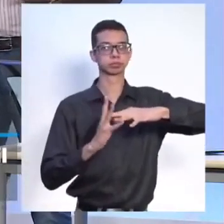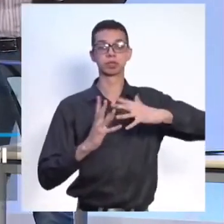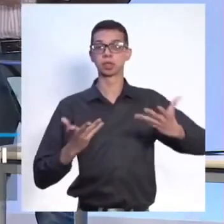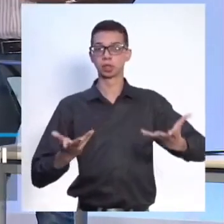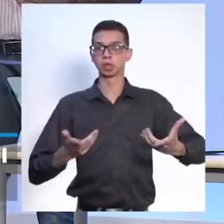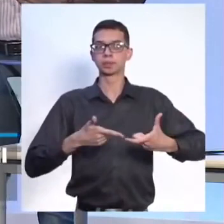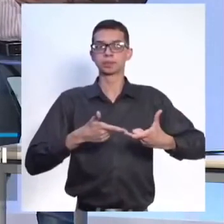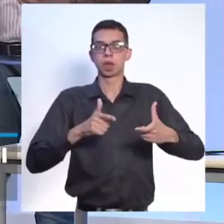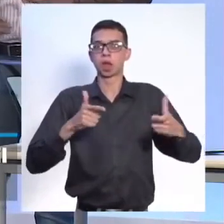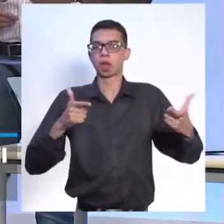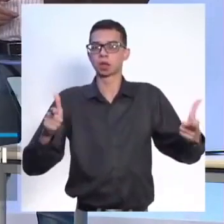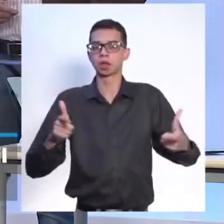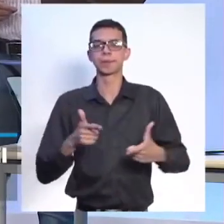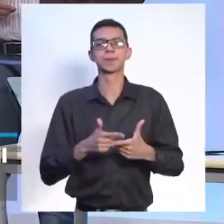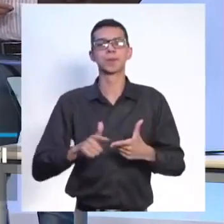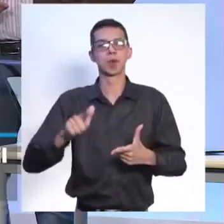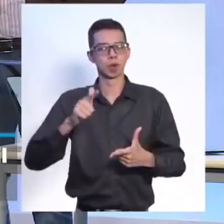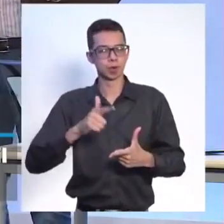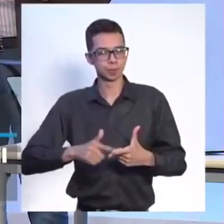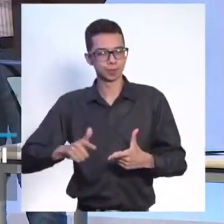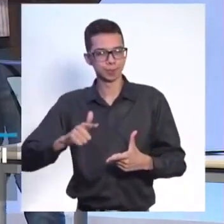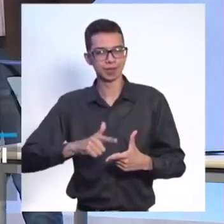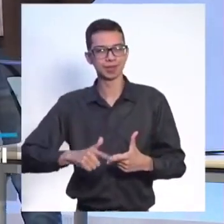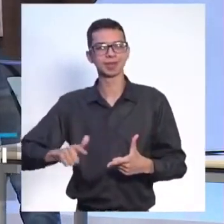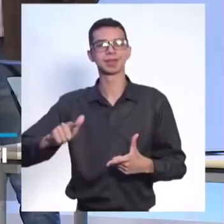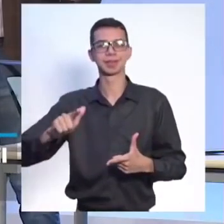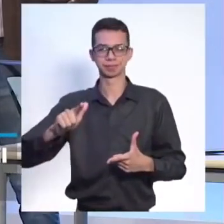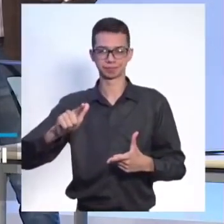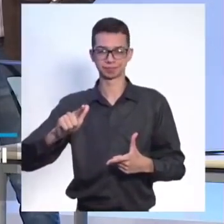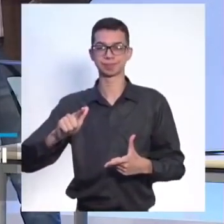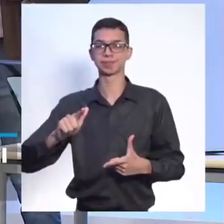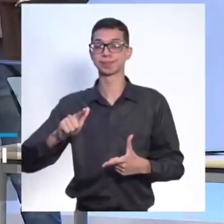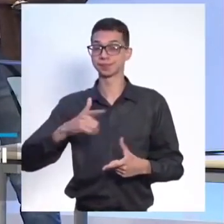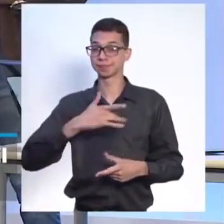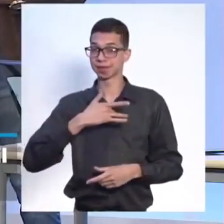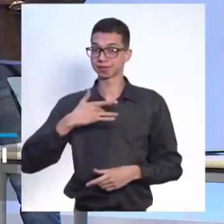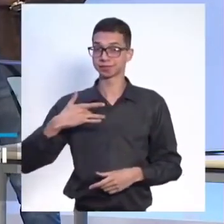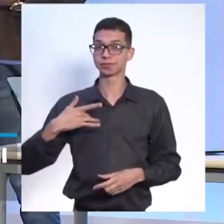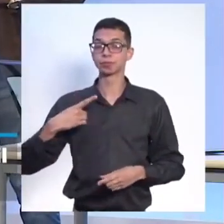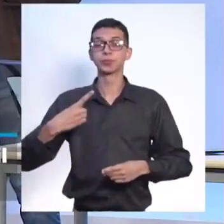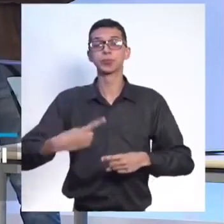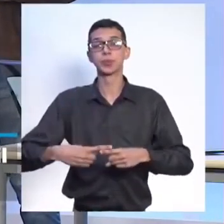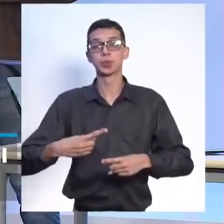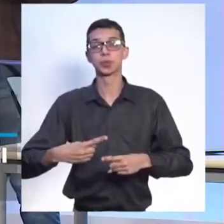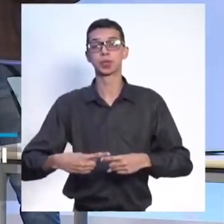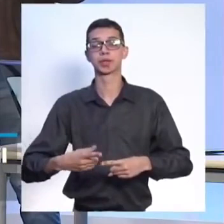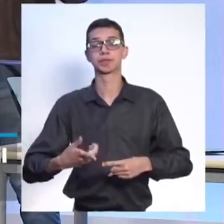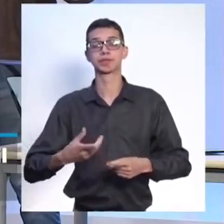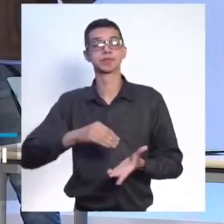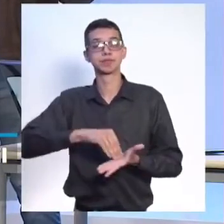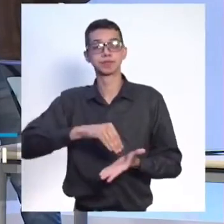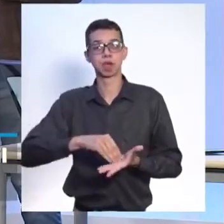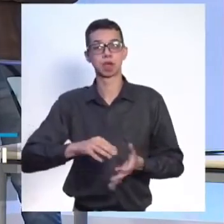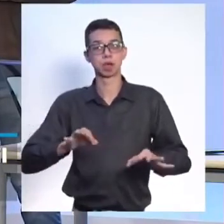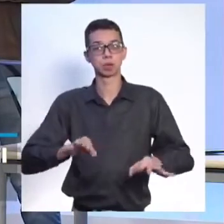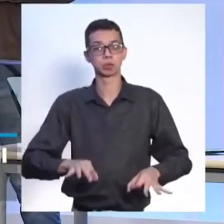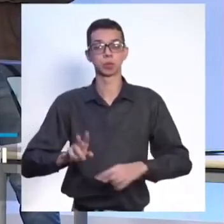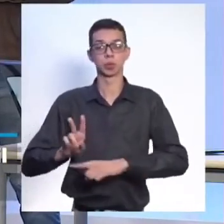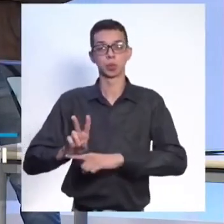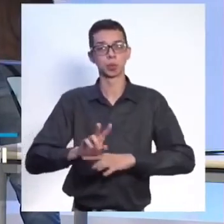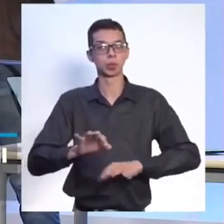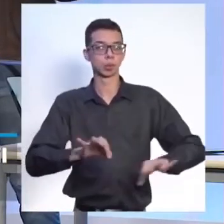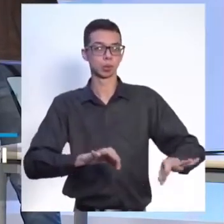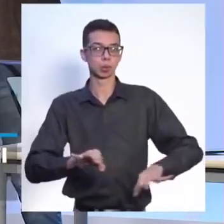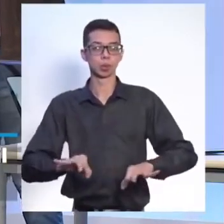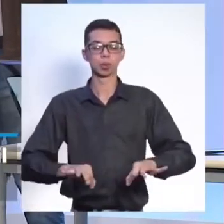alguns problemas sanitários devido à ausência, né, vamos dizer assim, de estruturas sanitaristas naquele